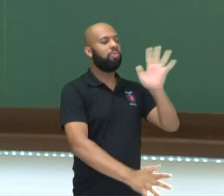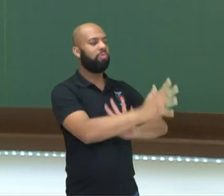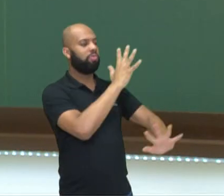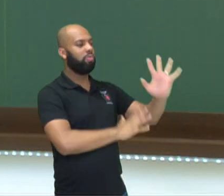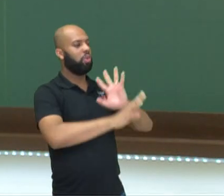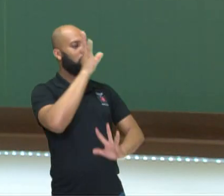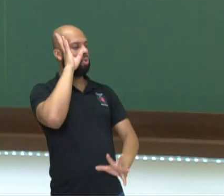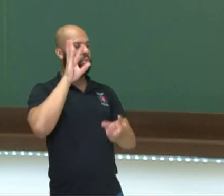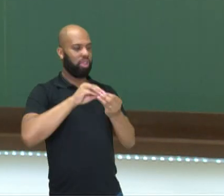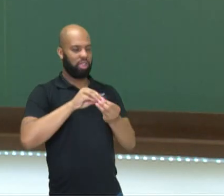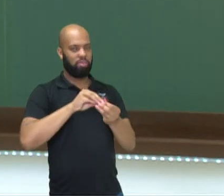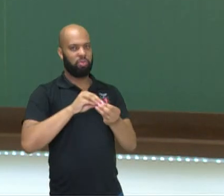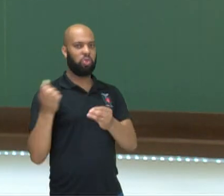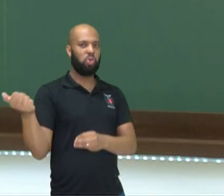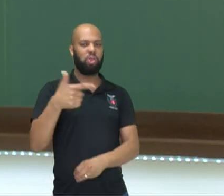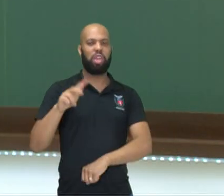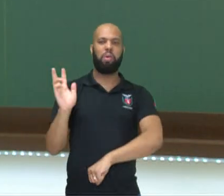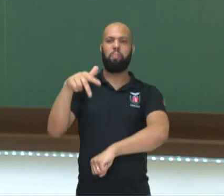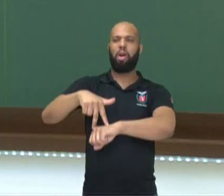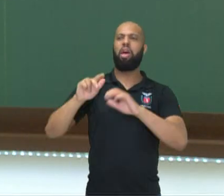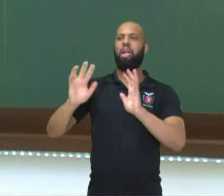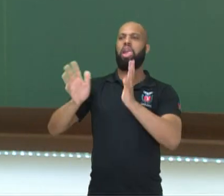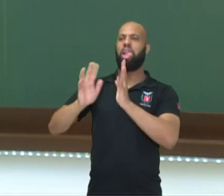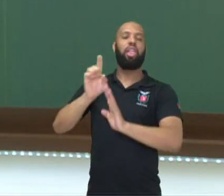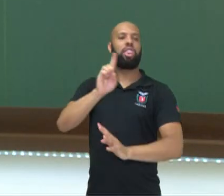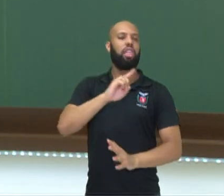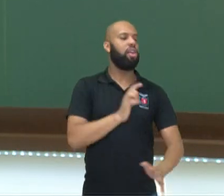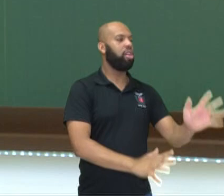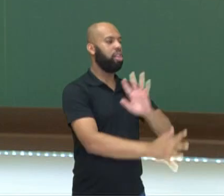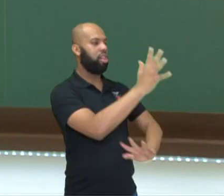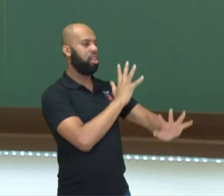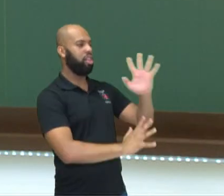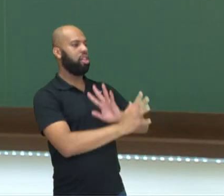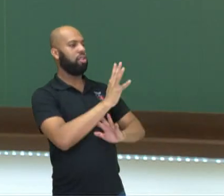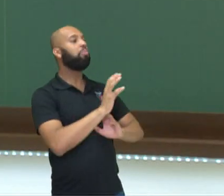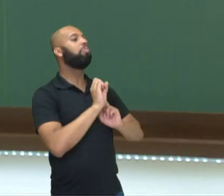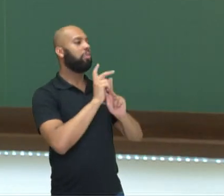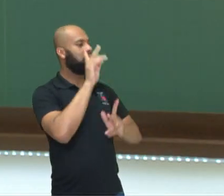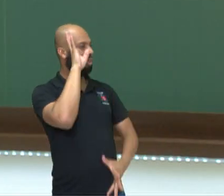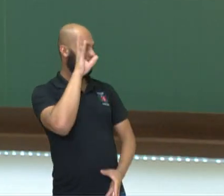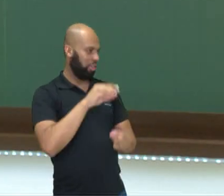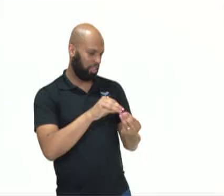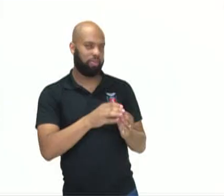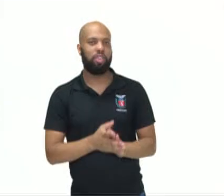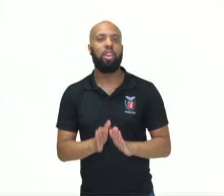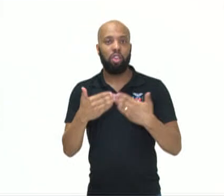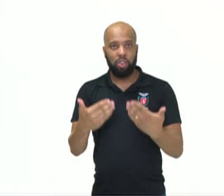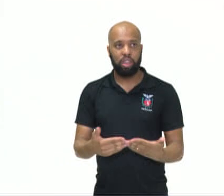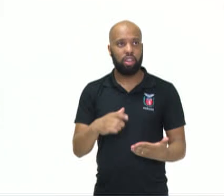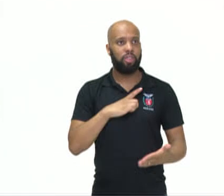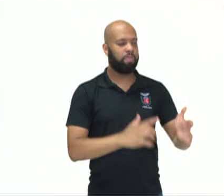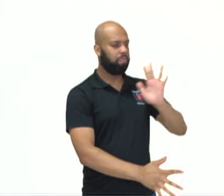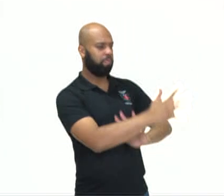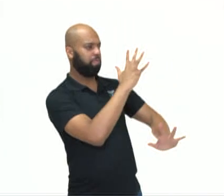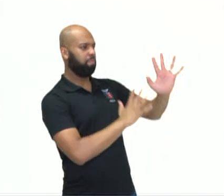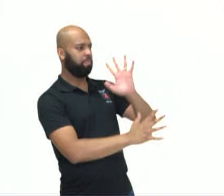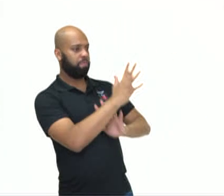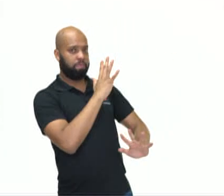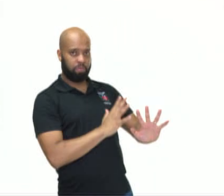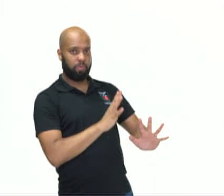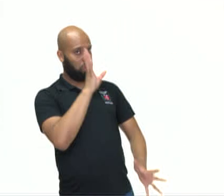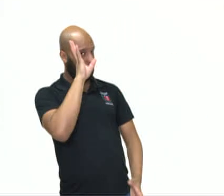de um curso de oratória que vai nos ensinar a falar bem. Escutar é uma habilidade que